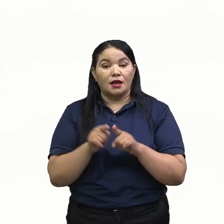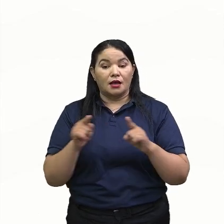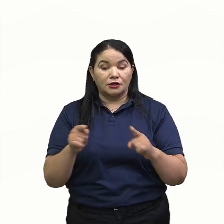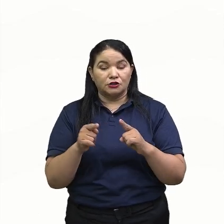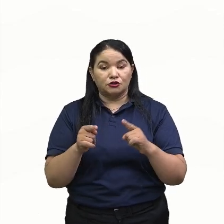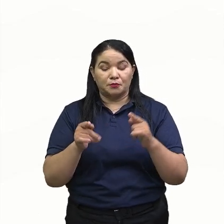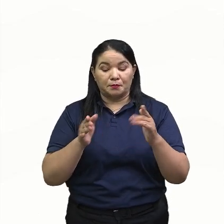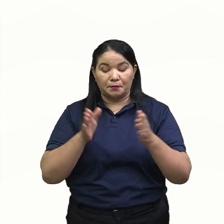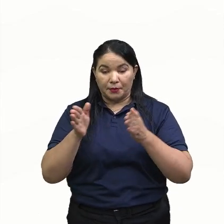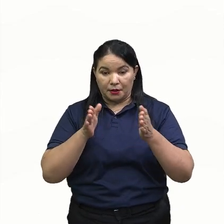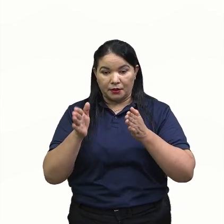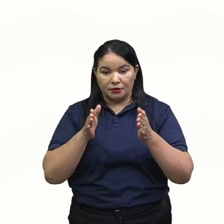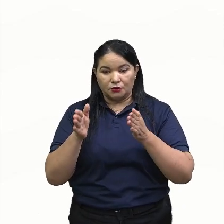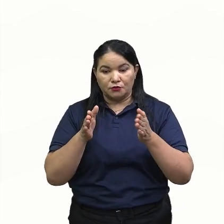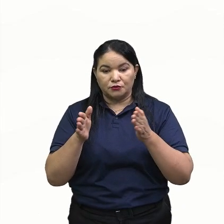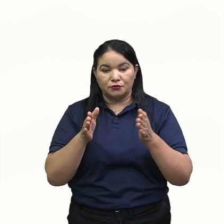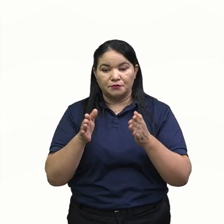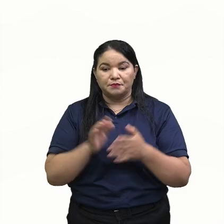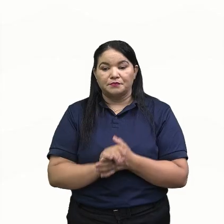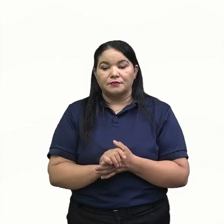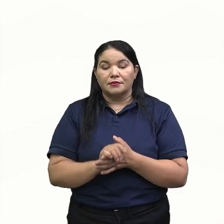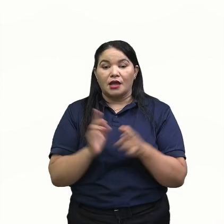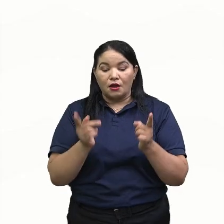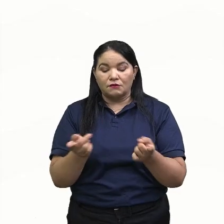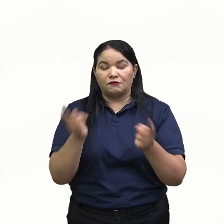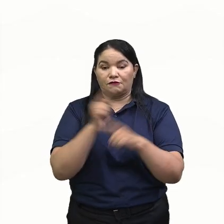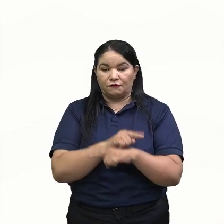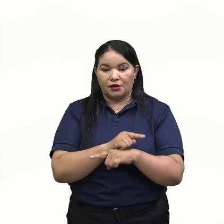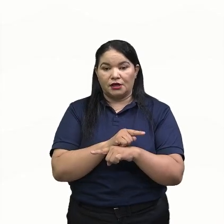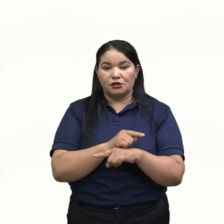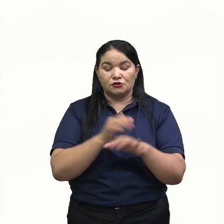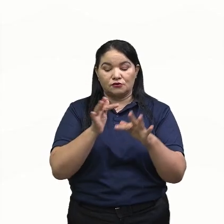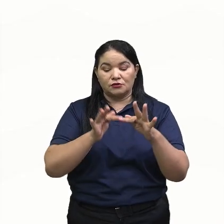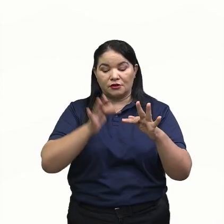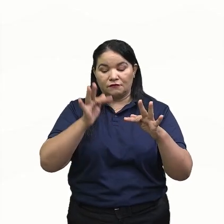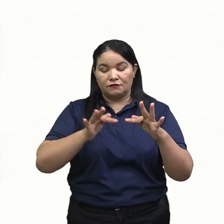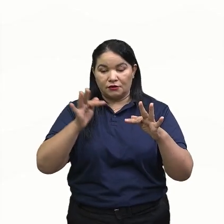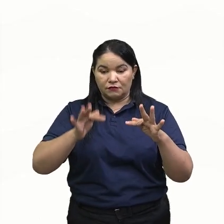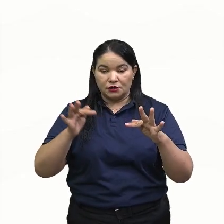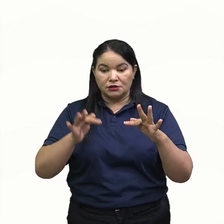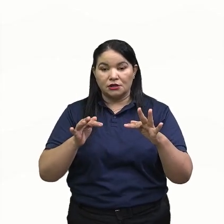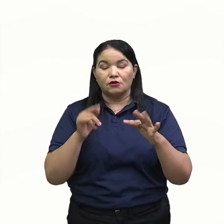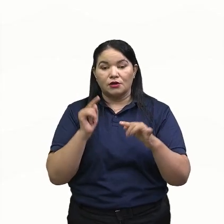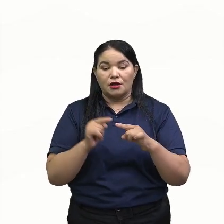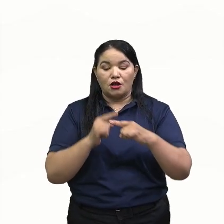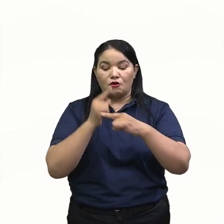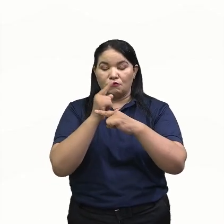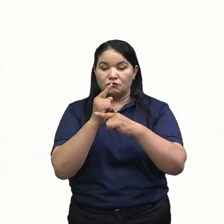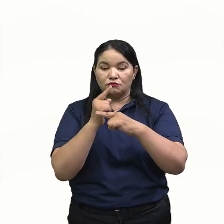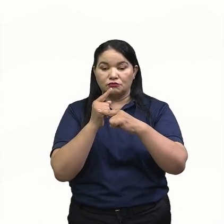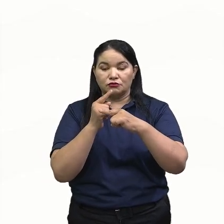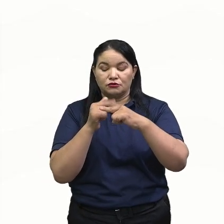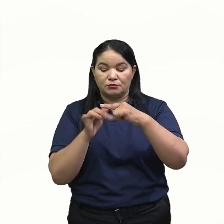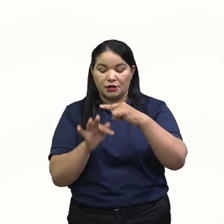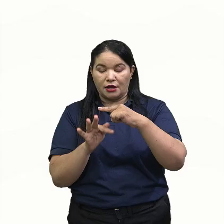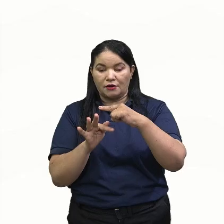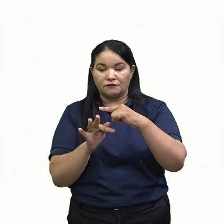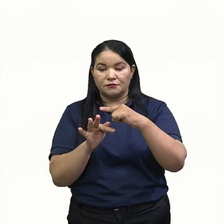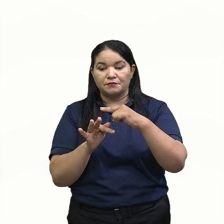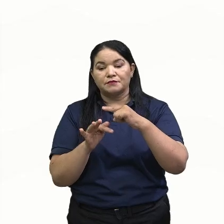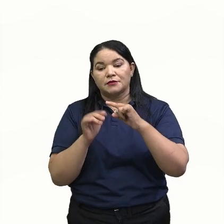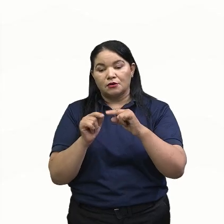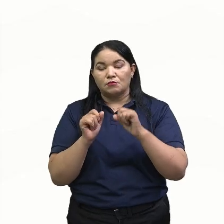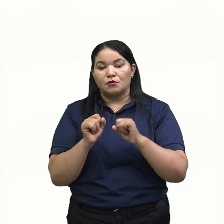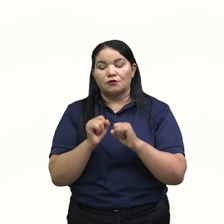pessoal? O período, ele é o inverso da frequência, tá? O período é 1 sobre f. Eu posso, então, escrever